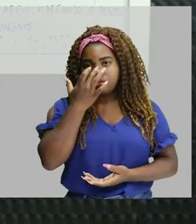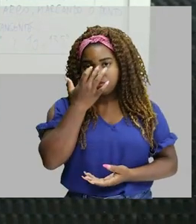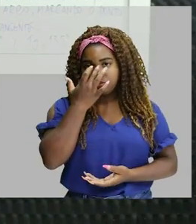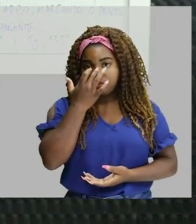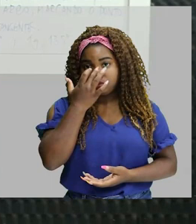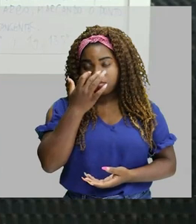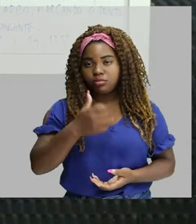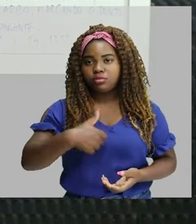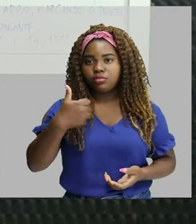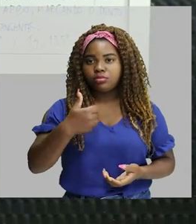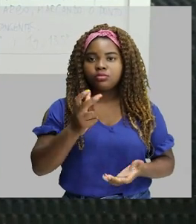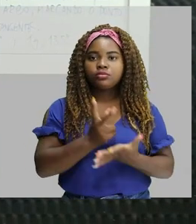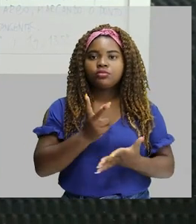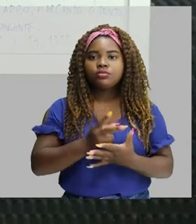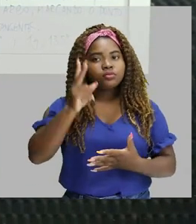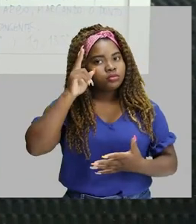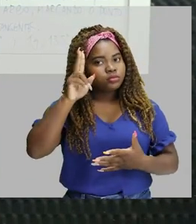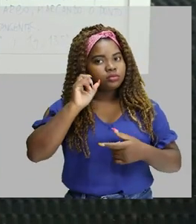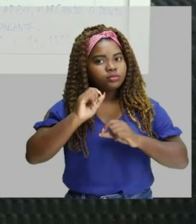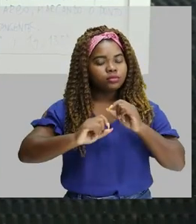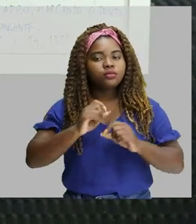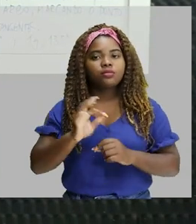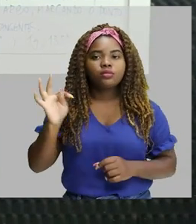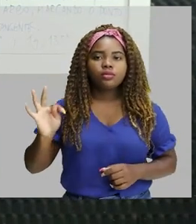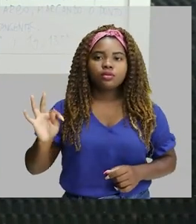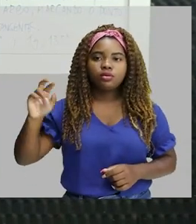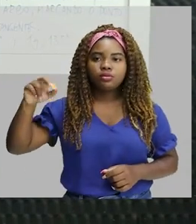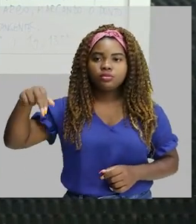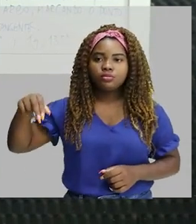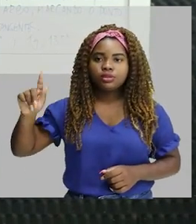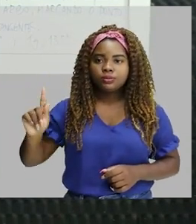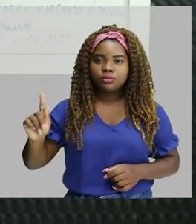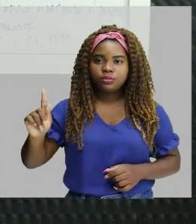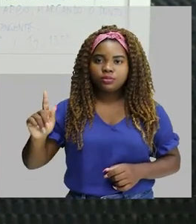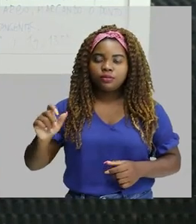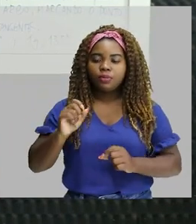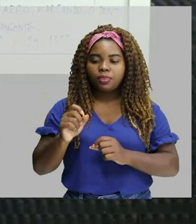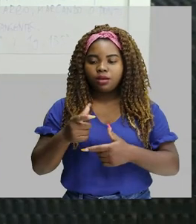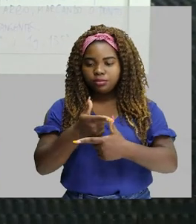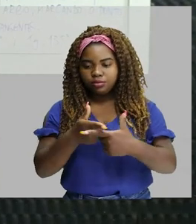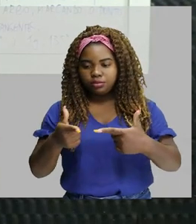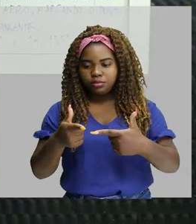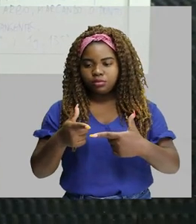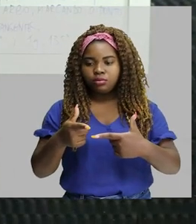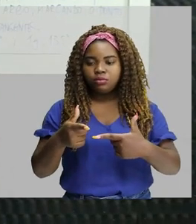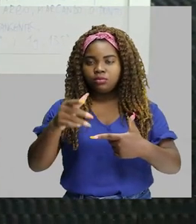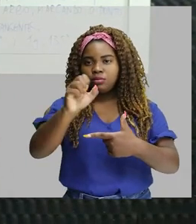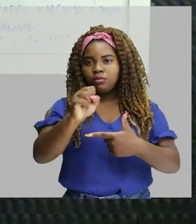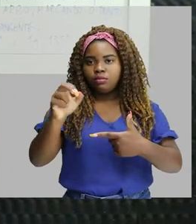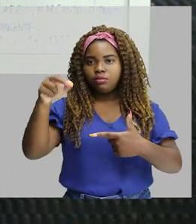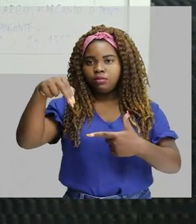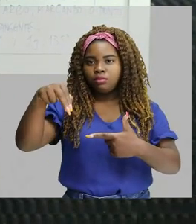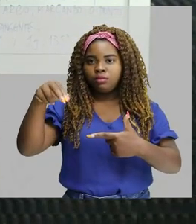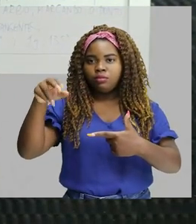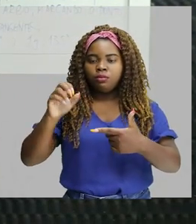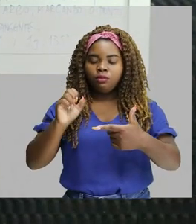primeiro sempre lembrando gente que a tangente de um ângulo é a divisão entre o o seno e o